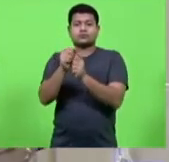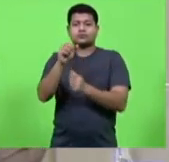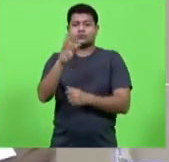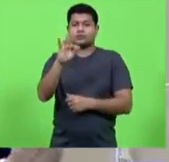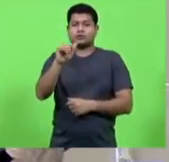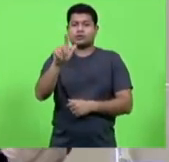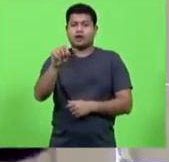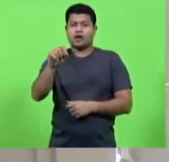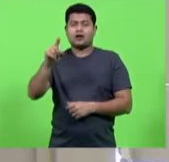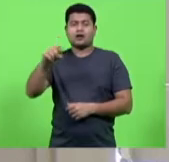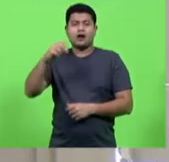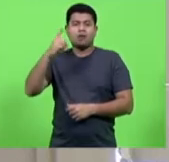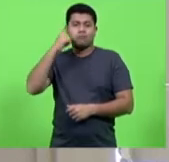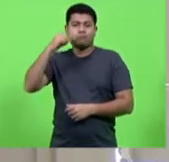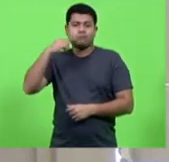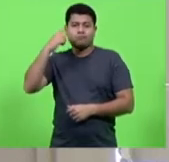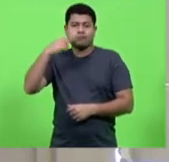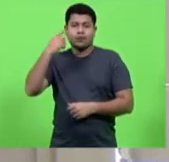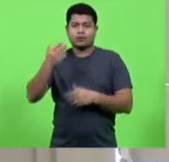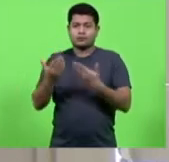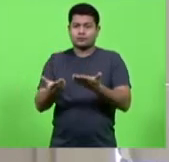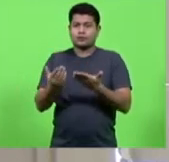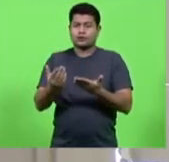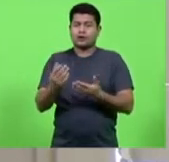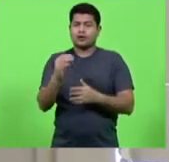Tulo Cavalazzi Filho, sobre a